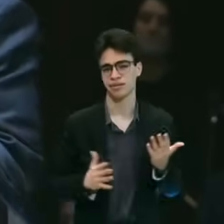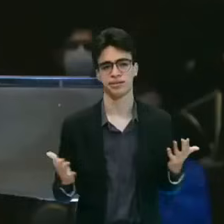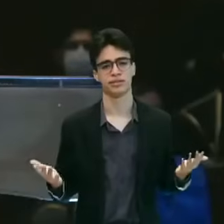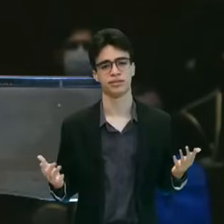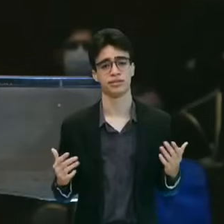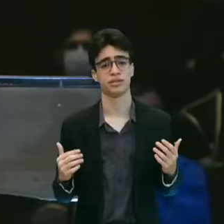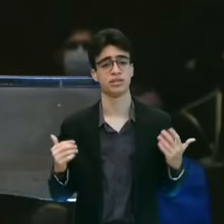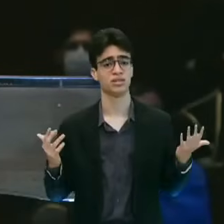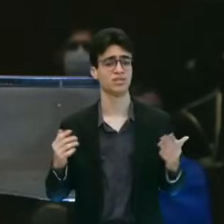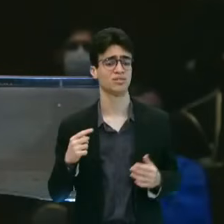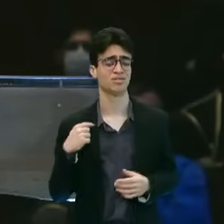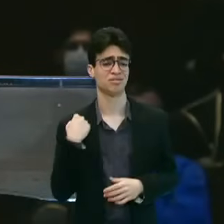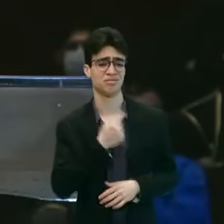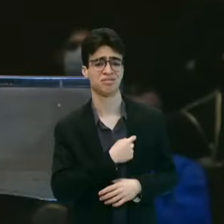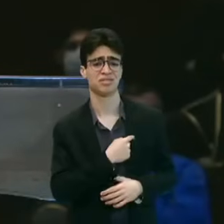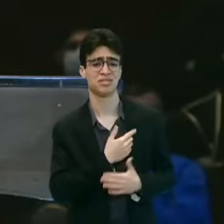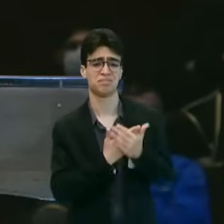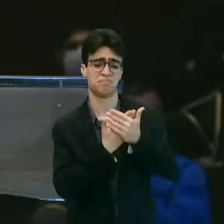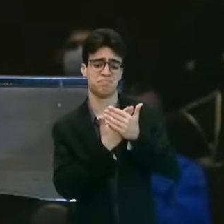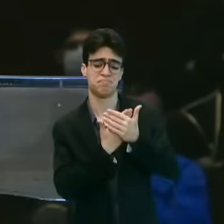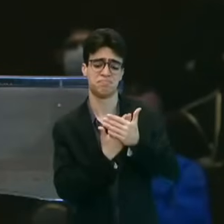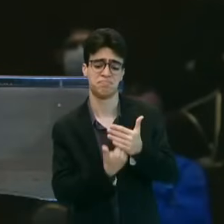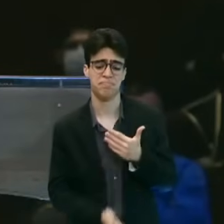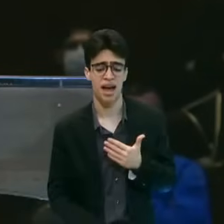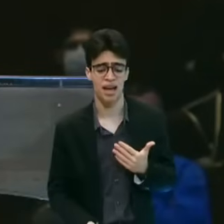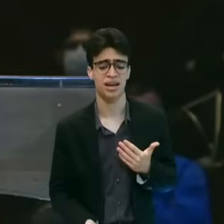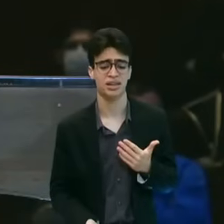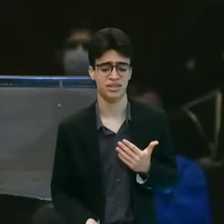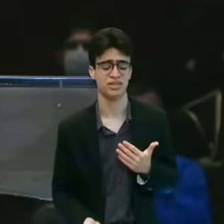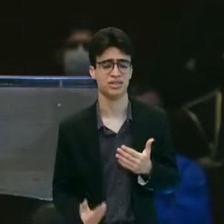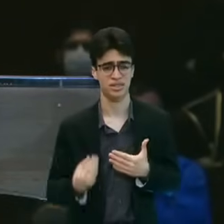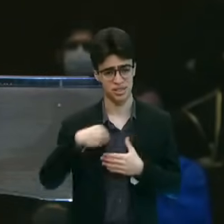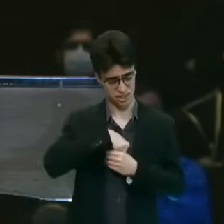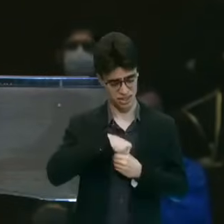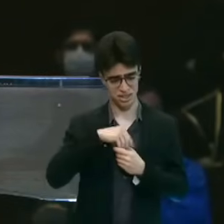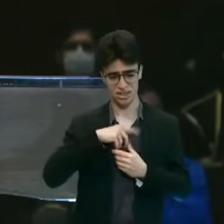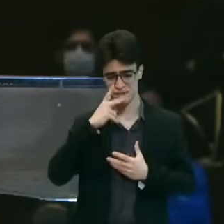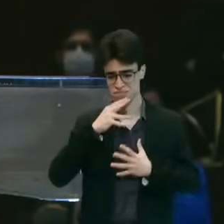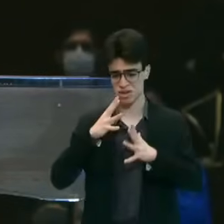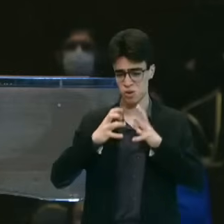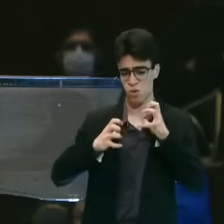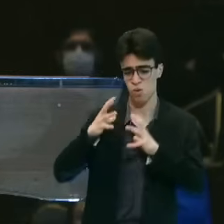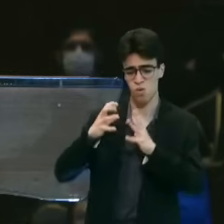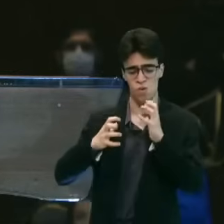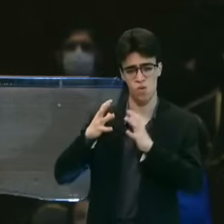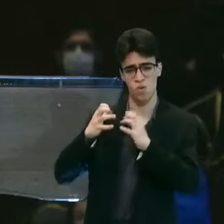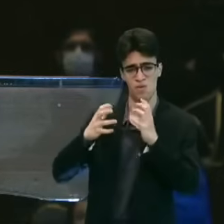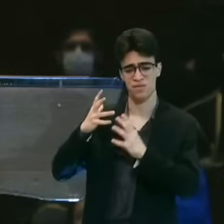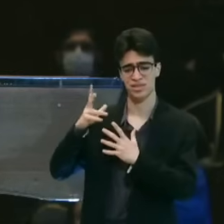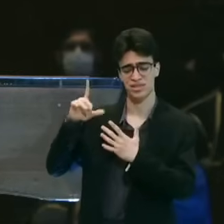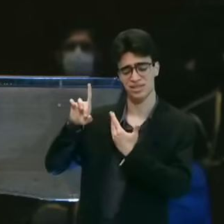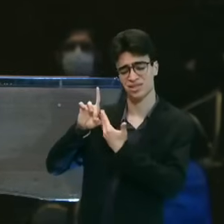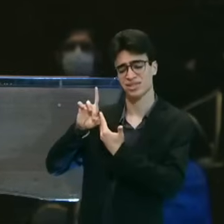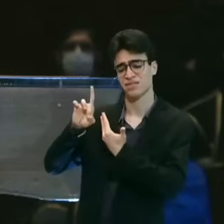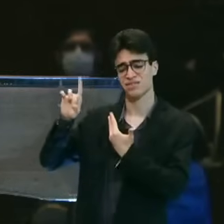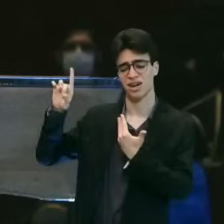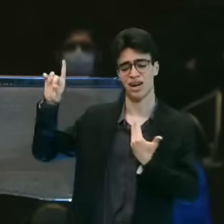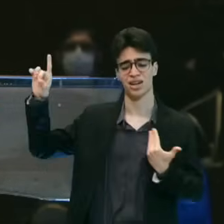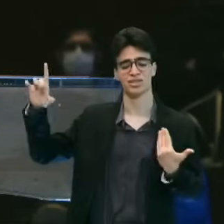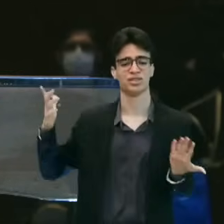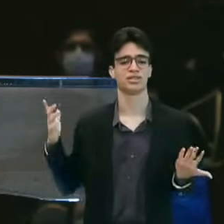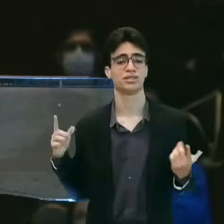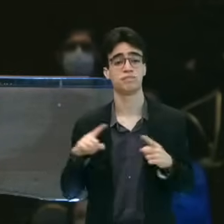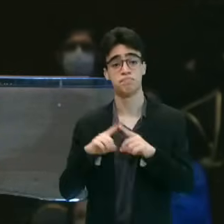E aí a gente perde. Esse conflito dentro da gente nos afasta de Deus. E